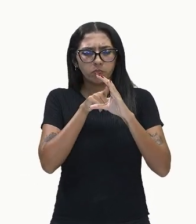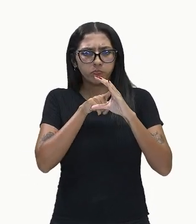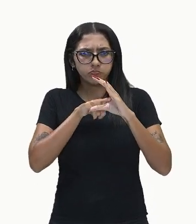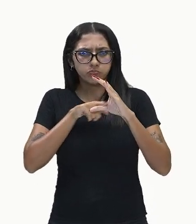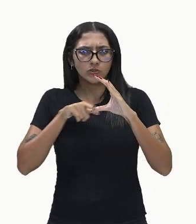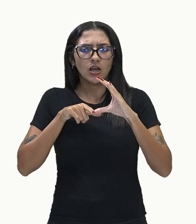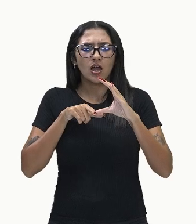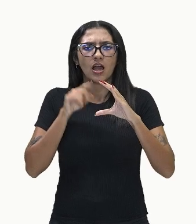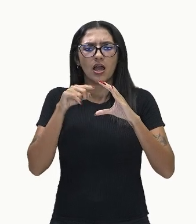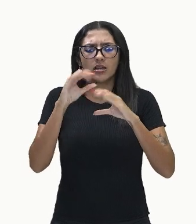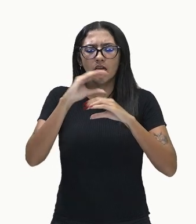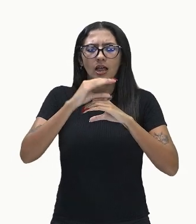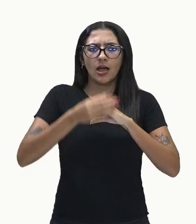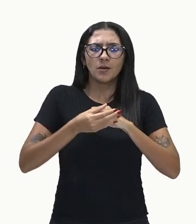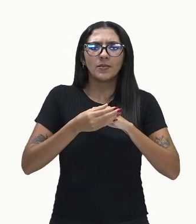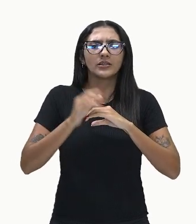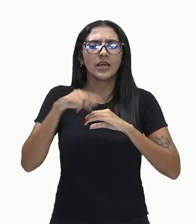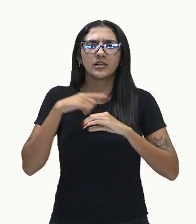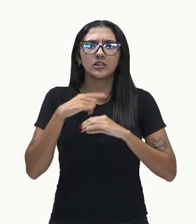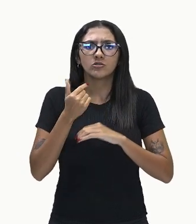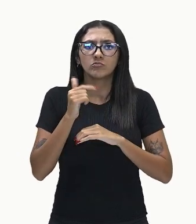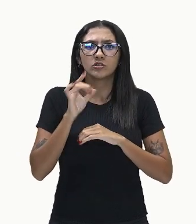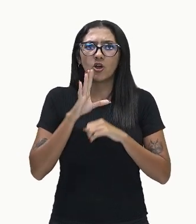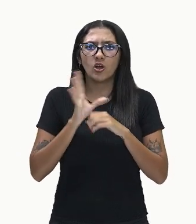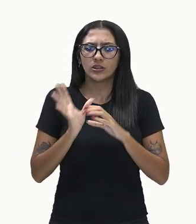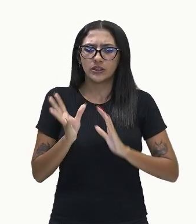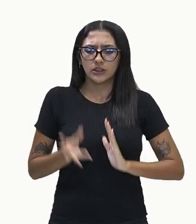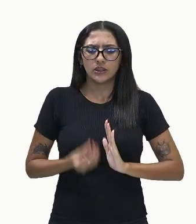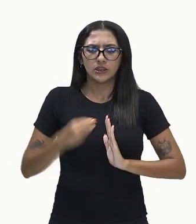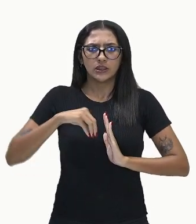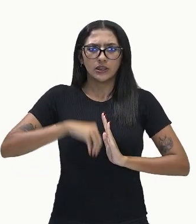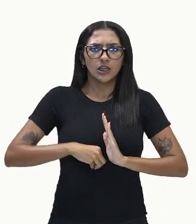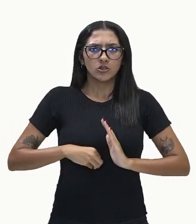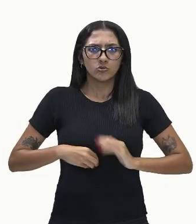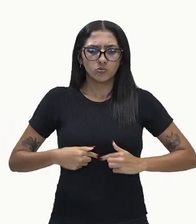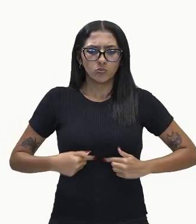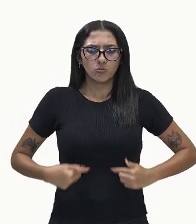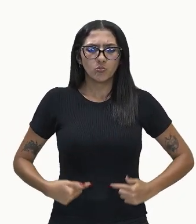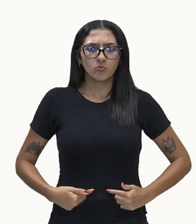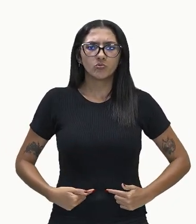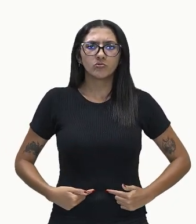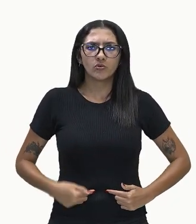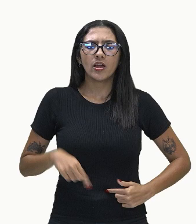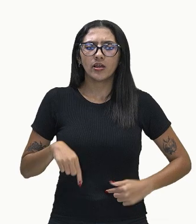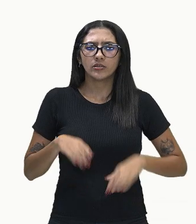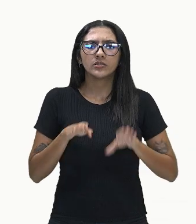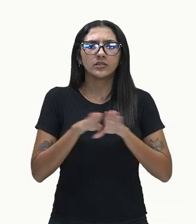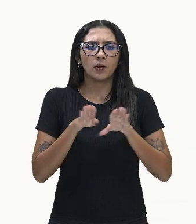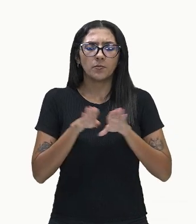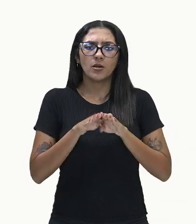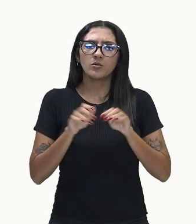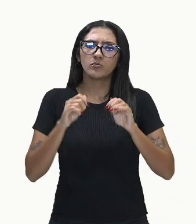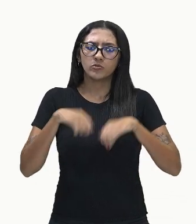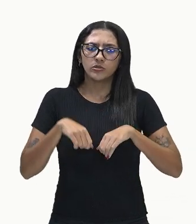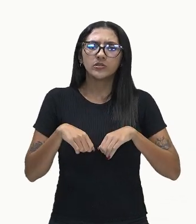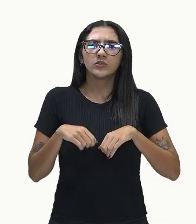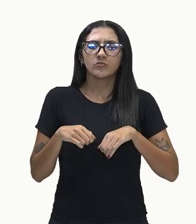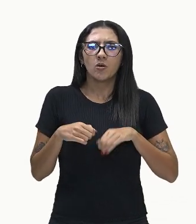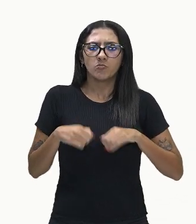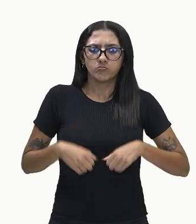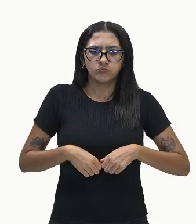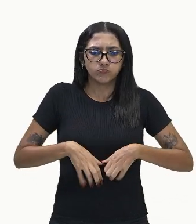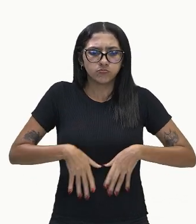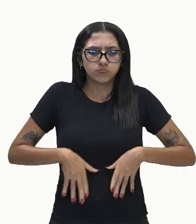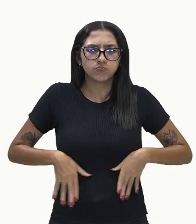tecido, ele não cresce somente dentro do útero, ele pode crescer também se irradiando